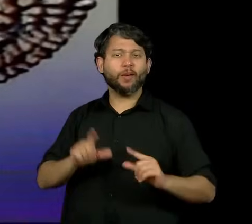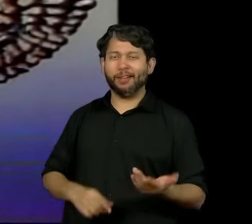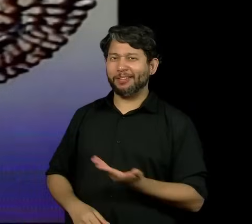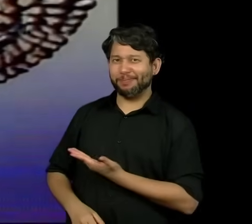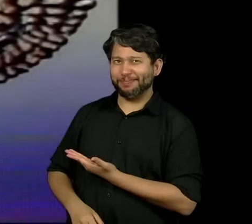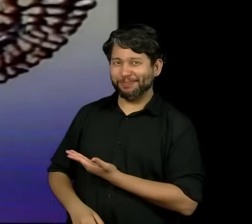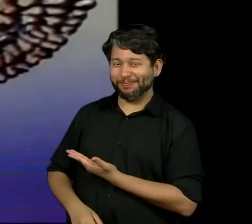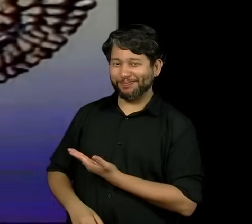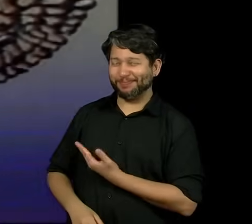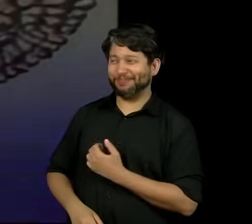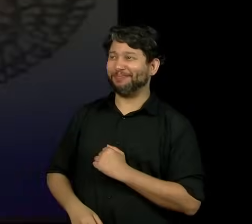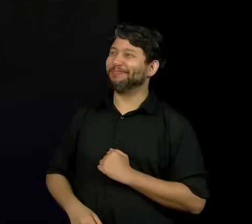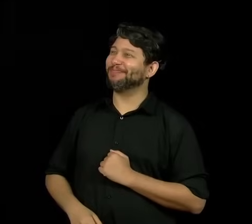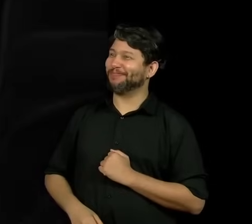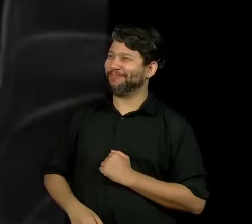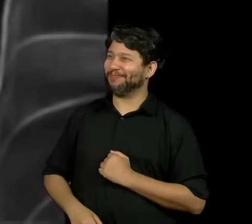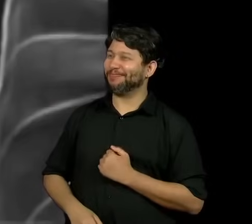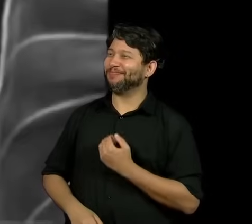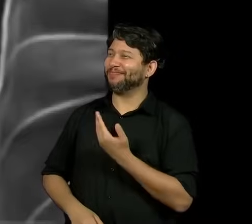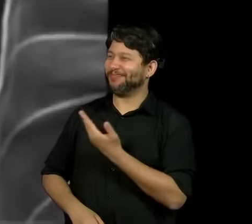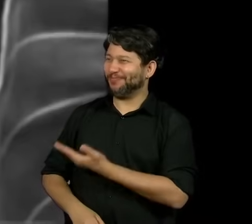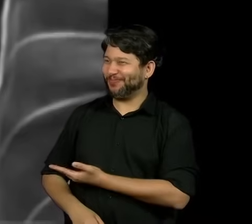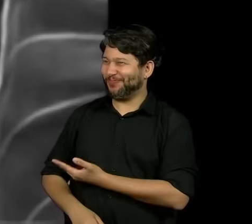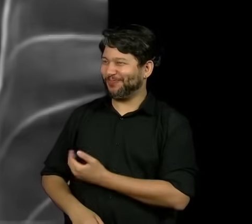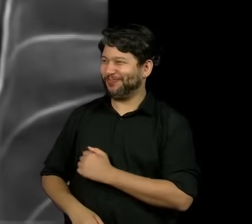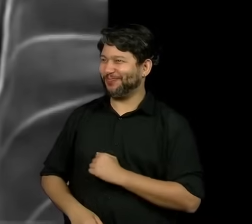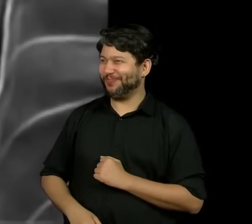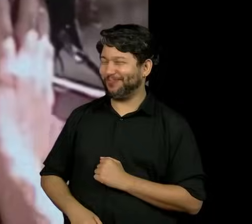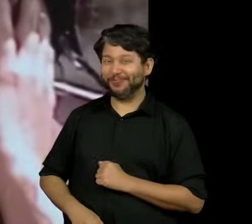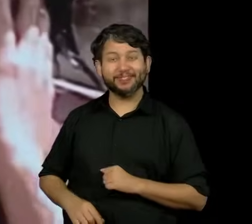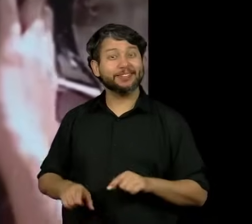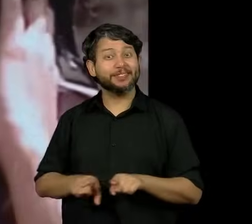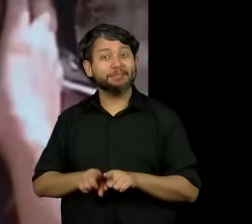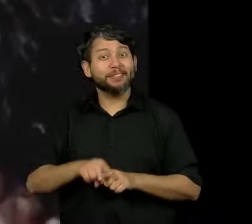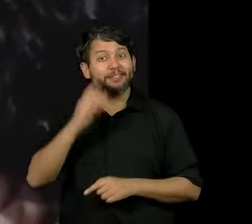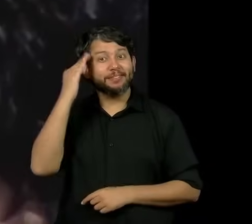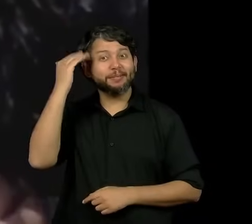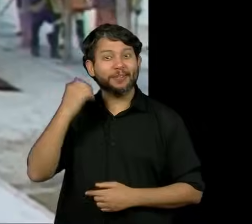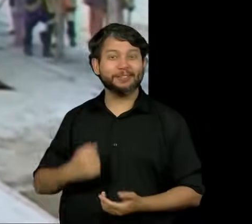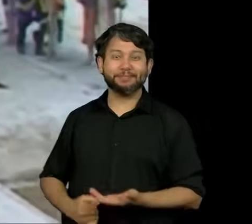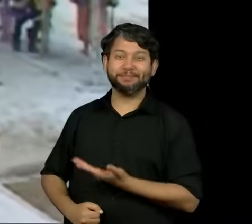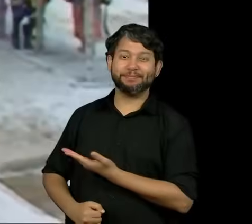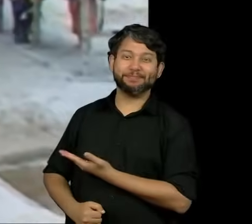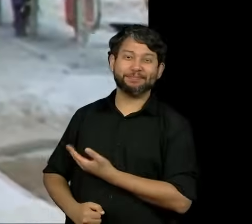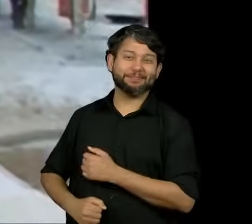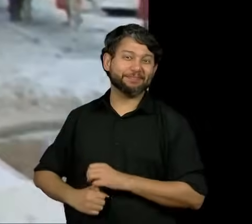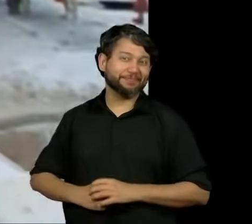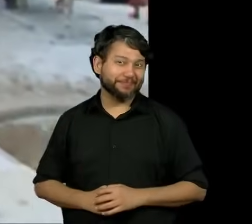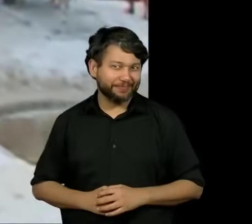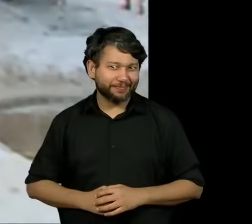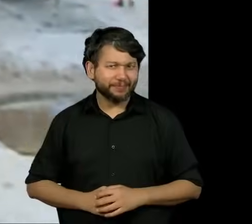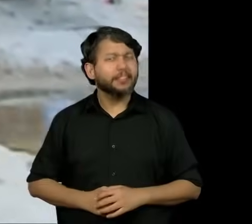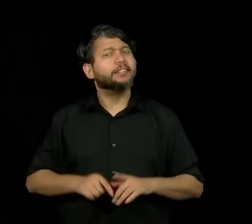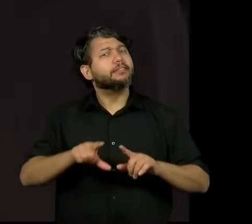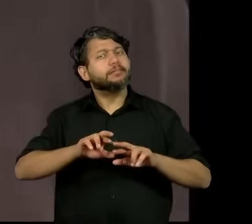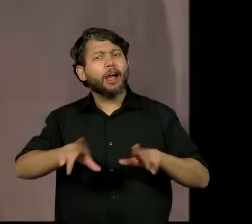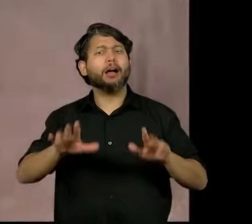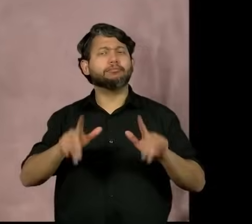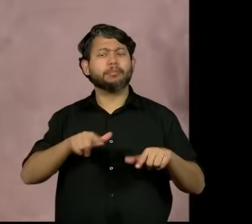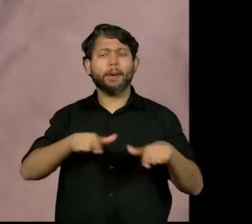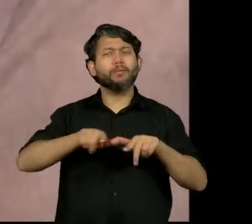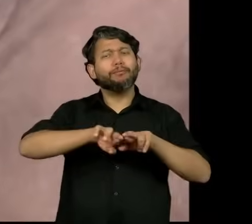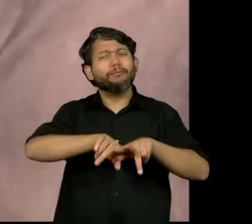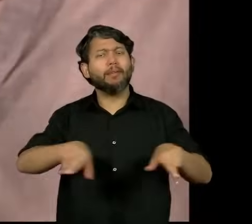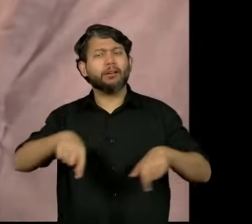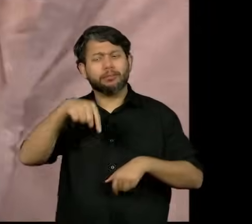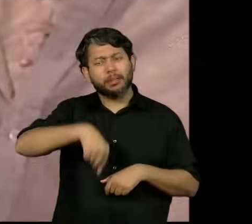Gabriela, Saramandaia, Selva de Pedra e Chica da Silva. Entre tantos outros trabalhos exibidos